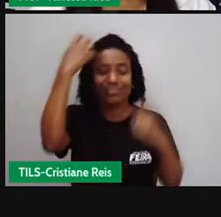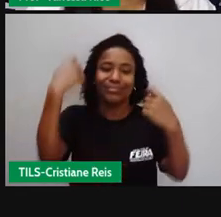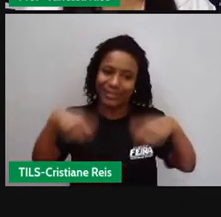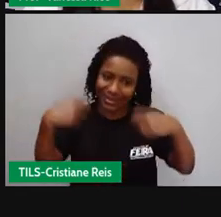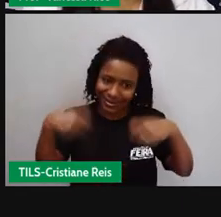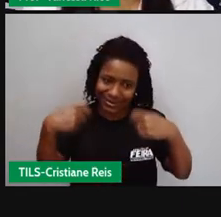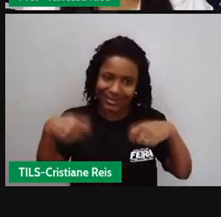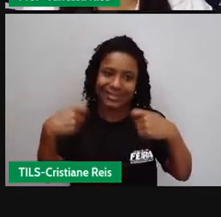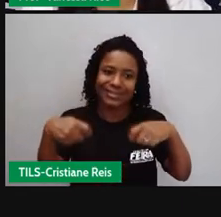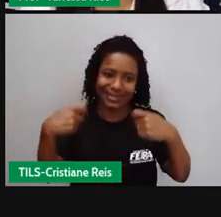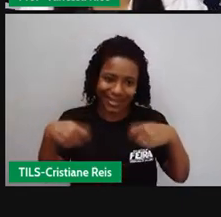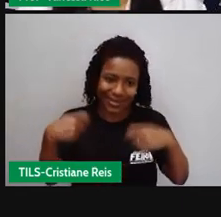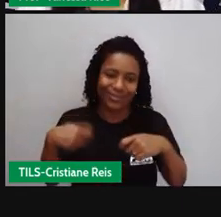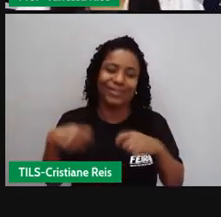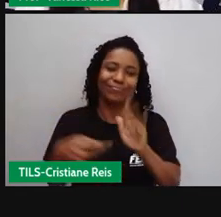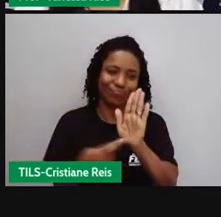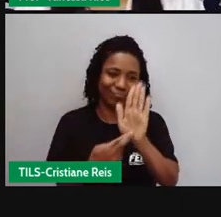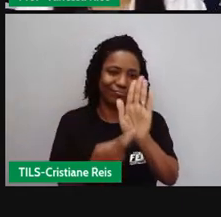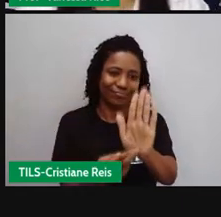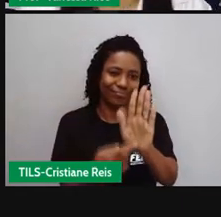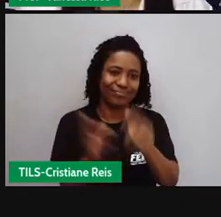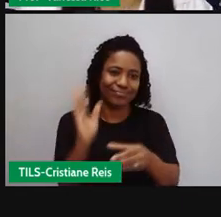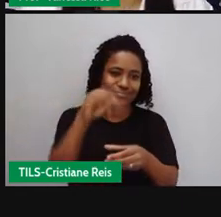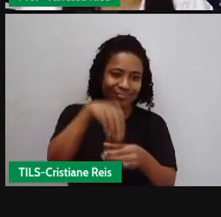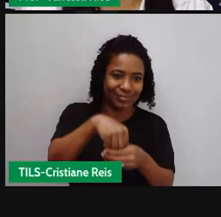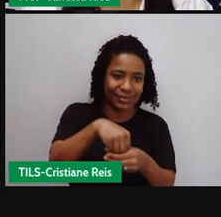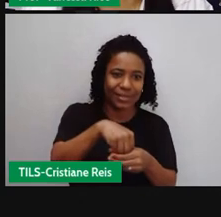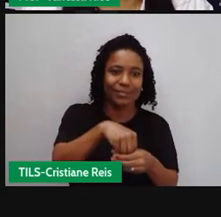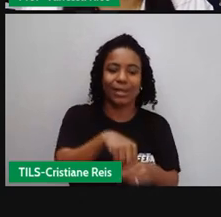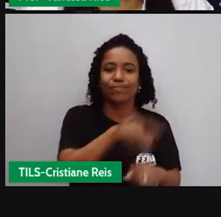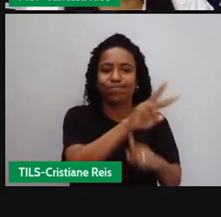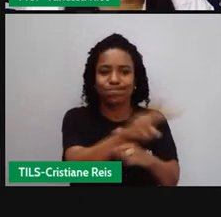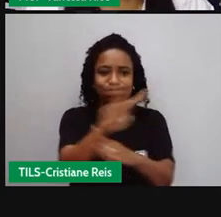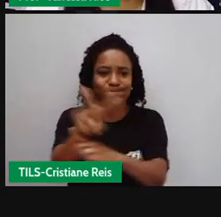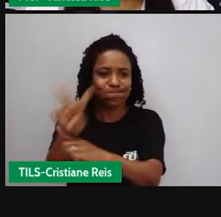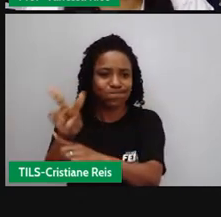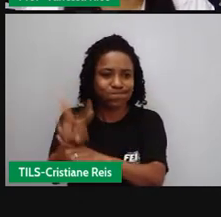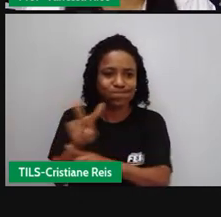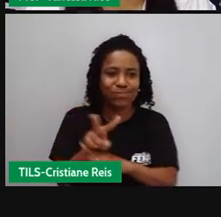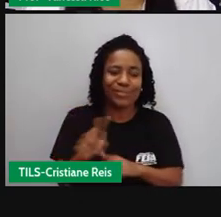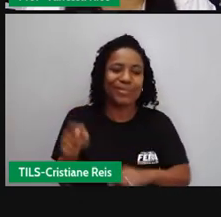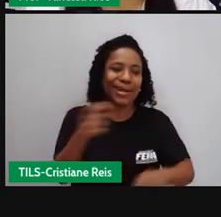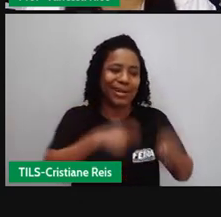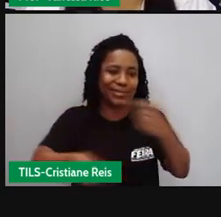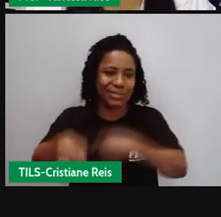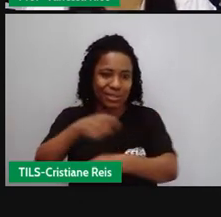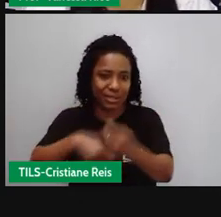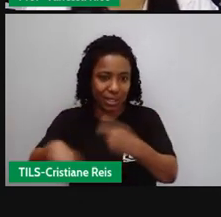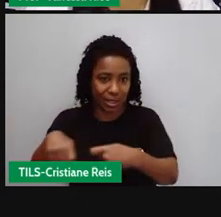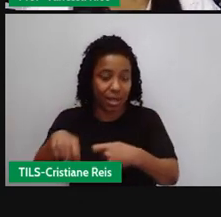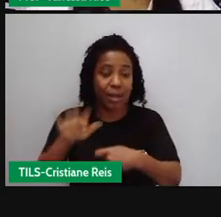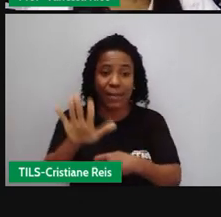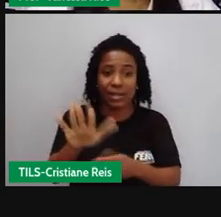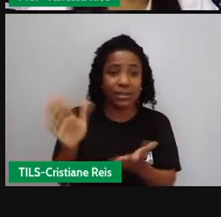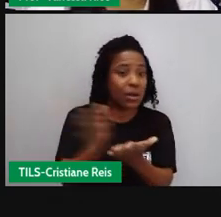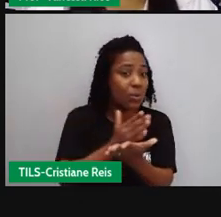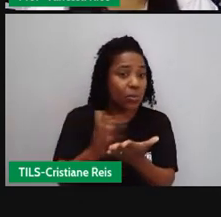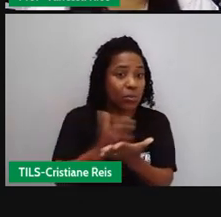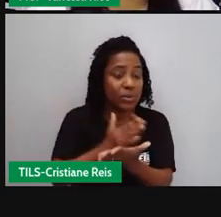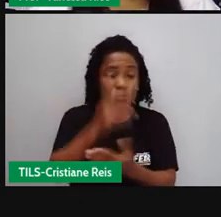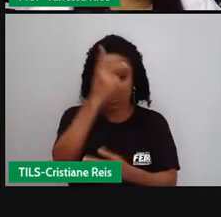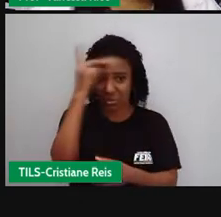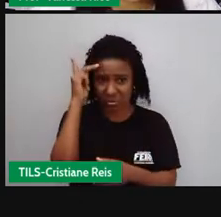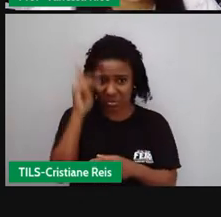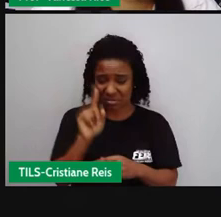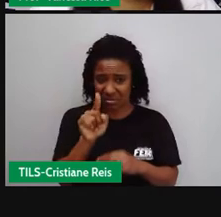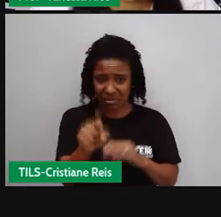país. E aí nem todas as pessoas eram consideradas aptas a terem esse direito de votar